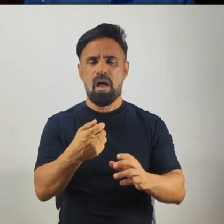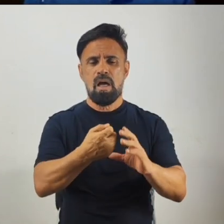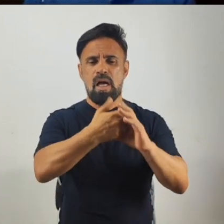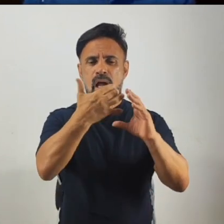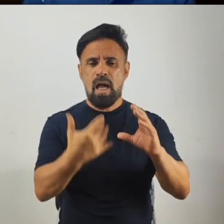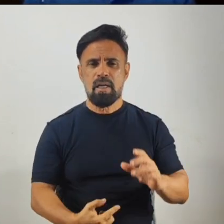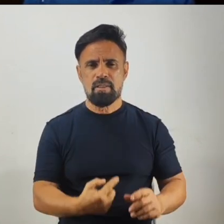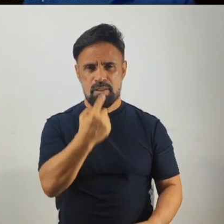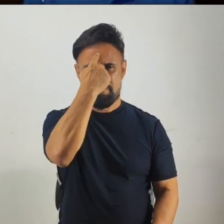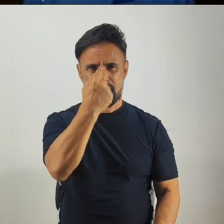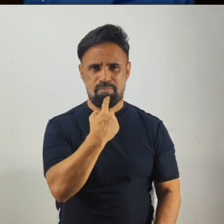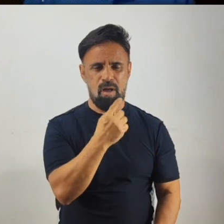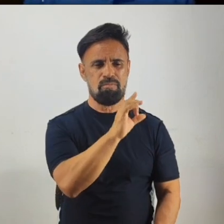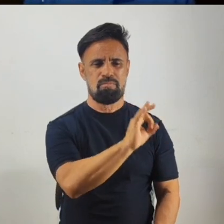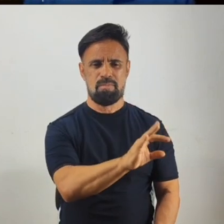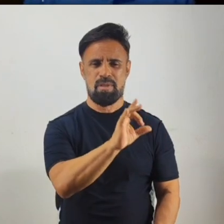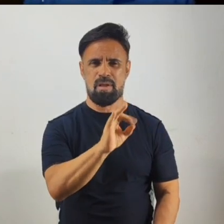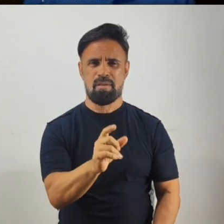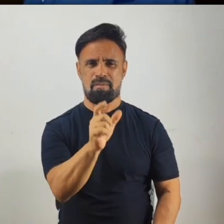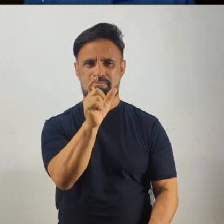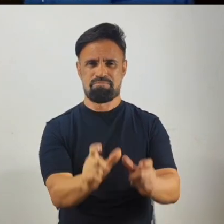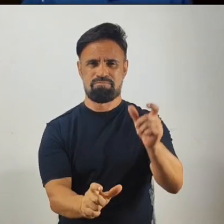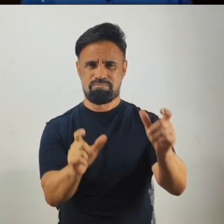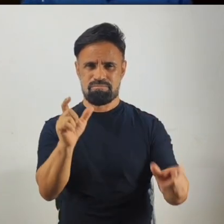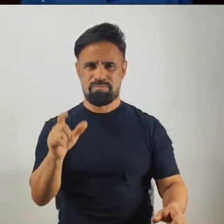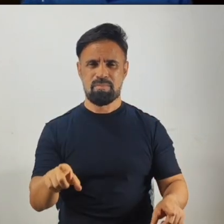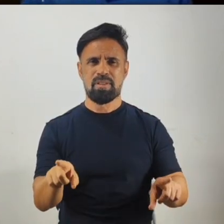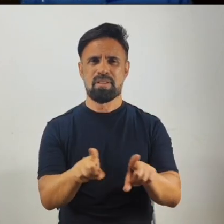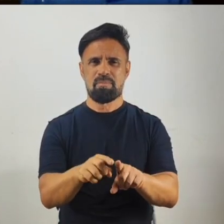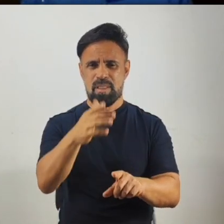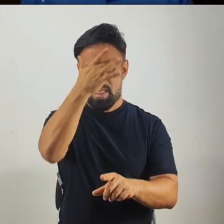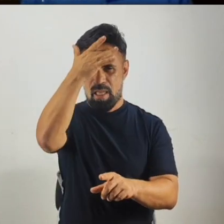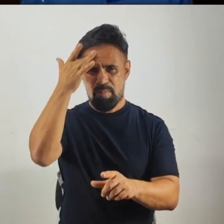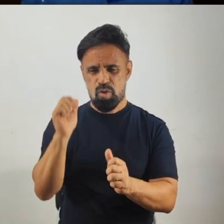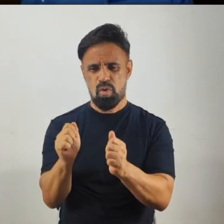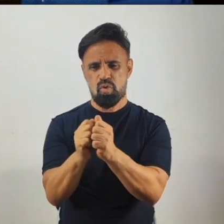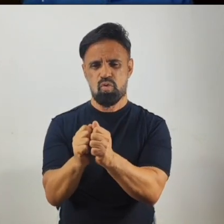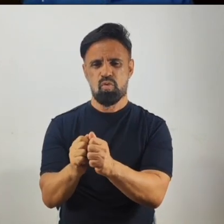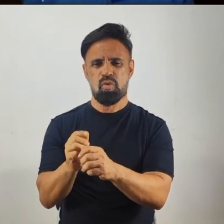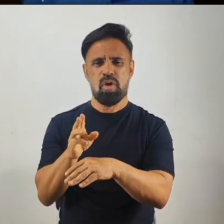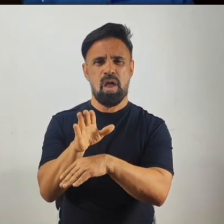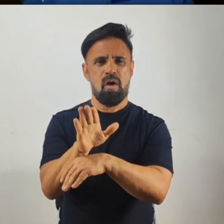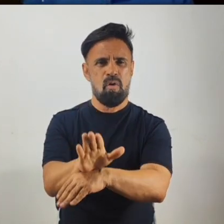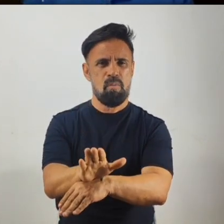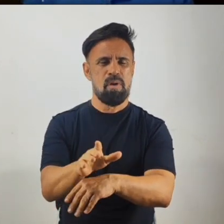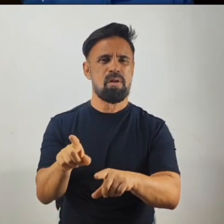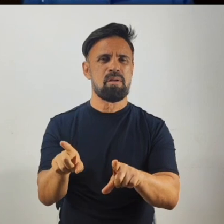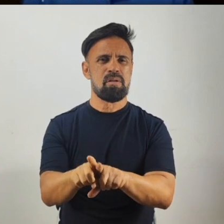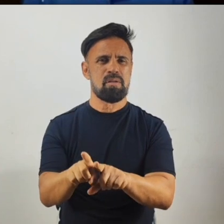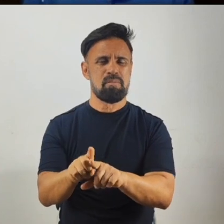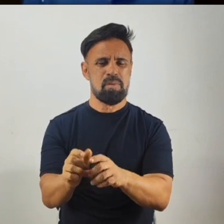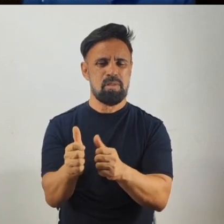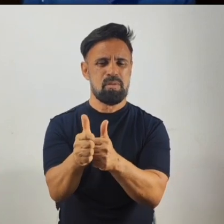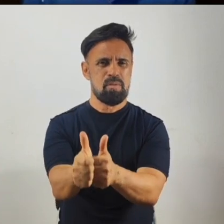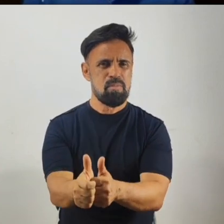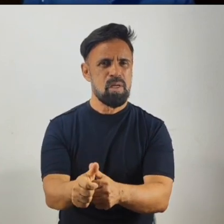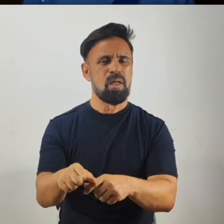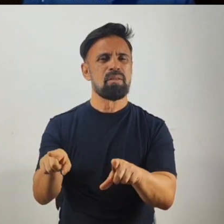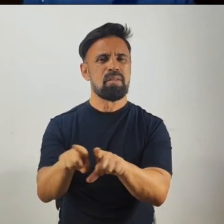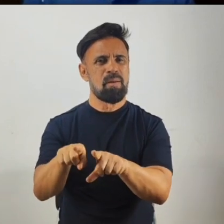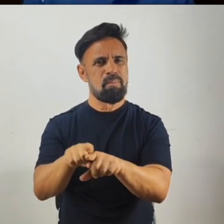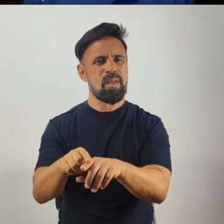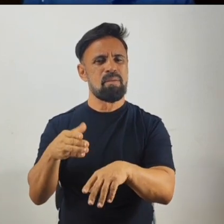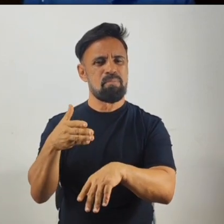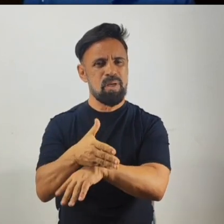as características individuais dos usuários e como também de seus acompanhantes, permitindo